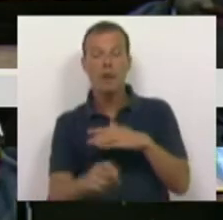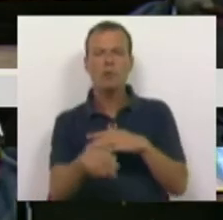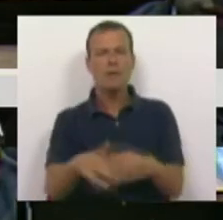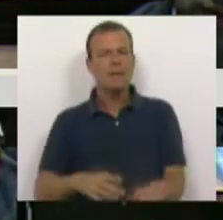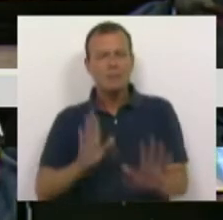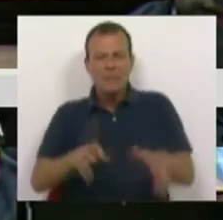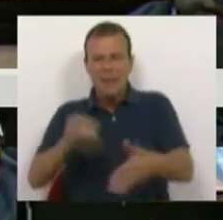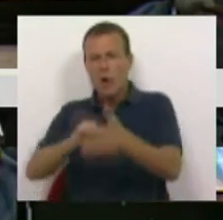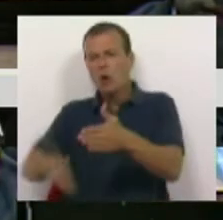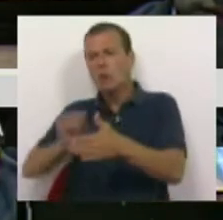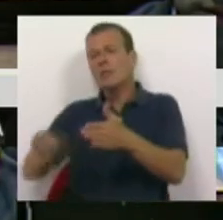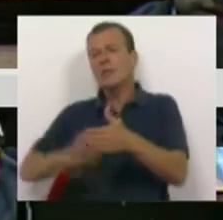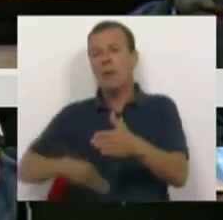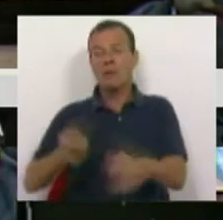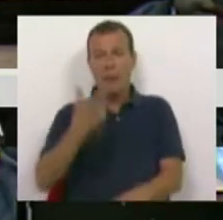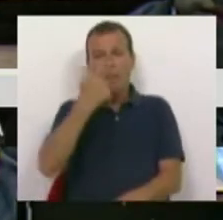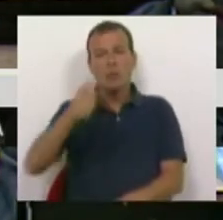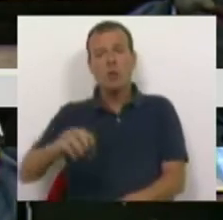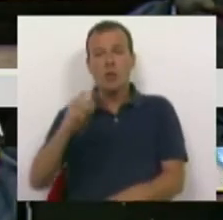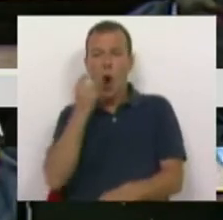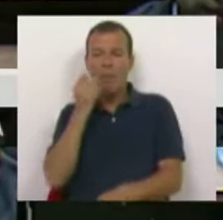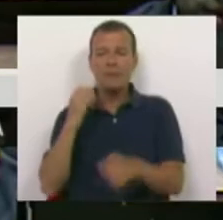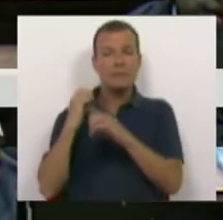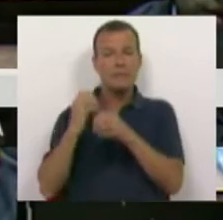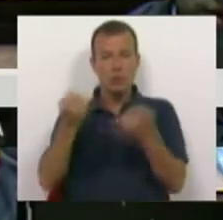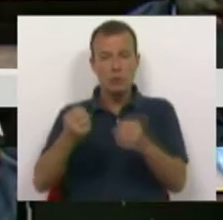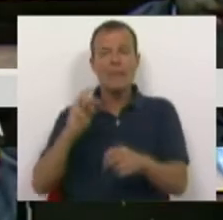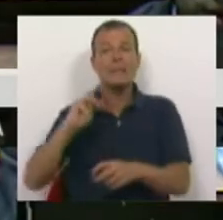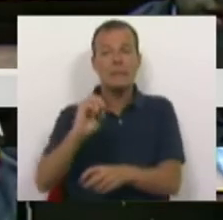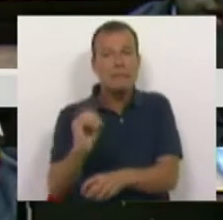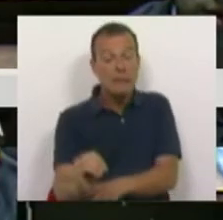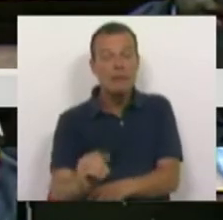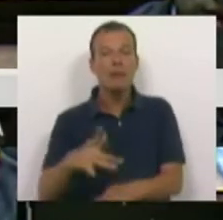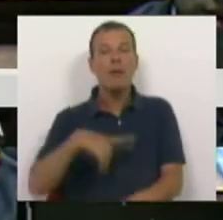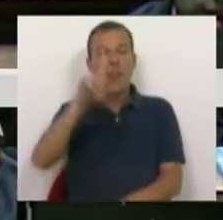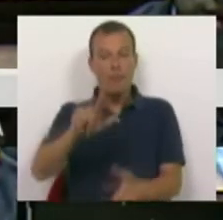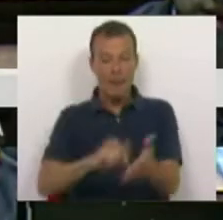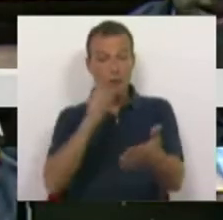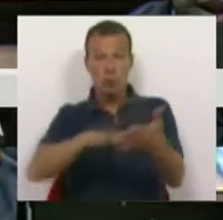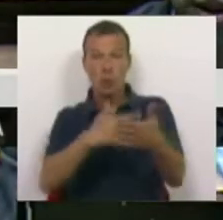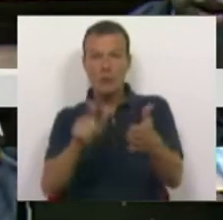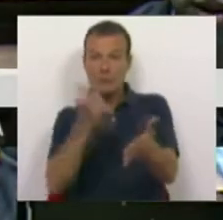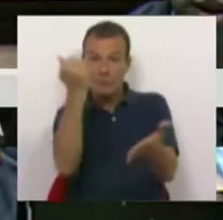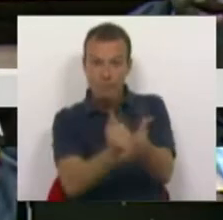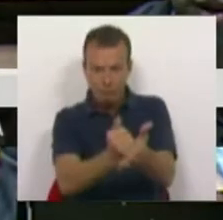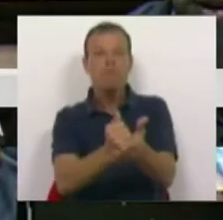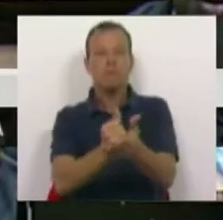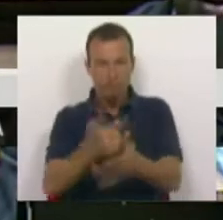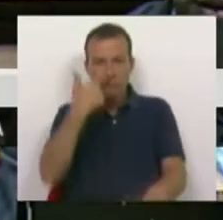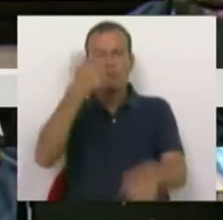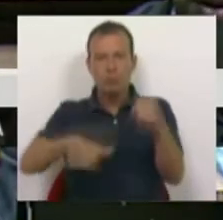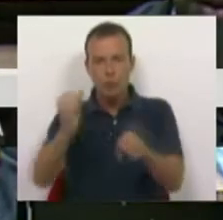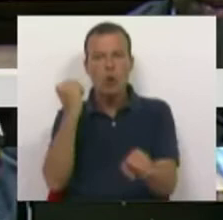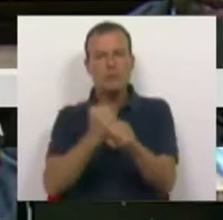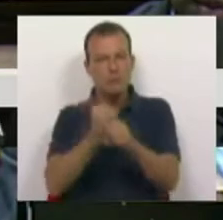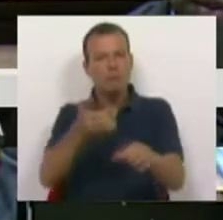imediata de 30 maquinistas, que assegure a entrada imediata nos quadros de pessoal da empresa de trabalhadores